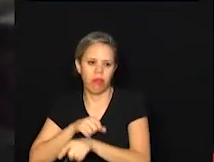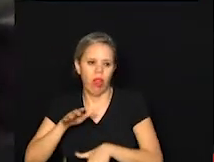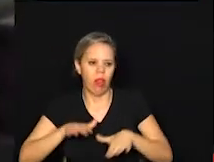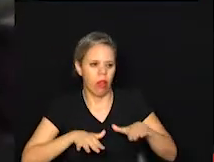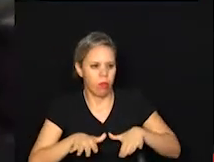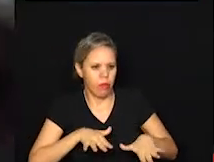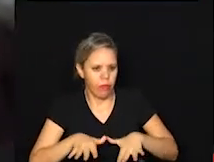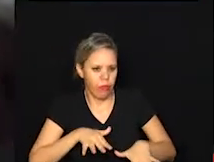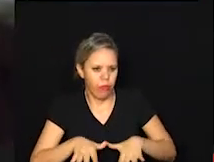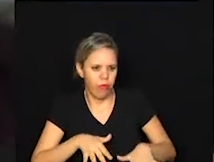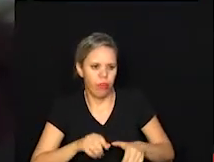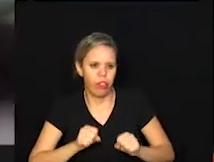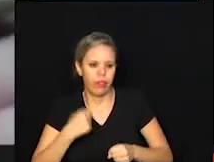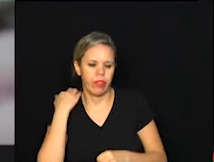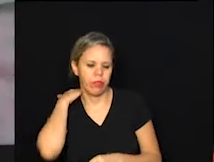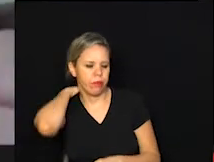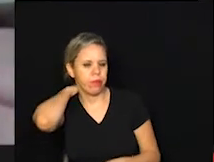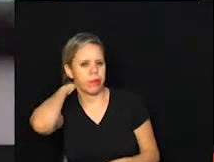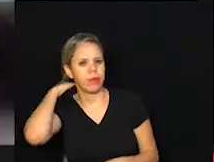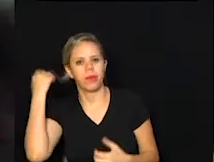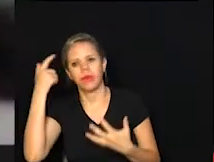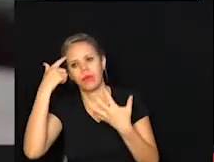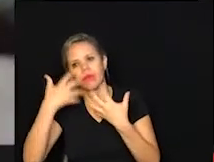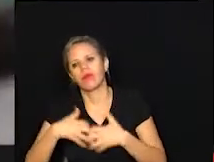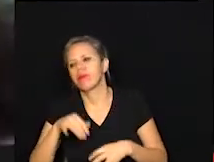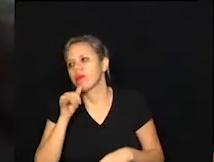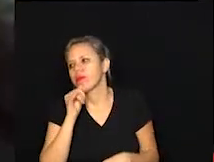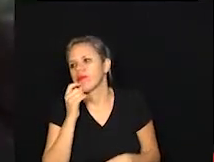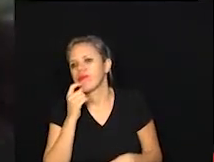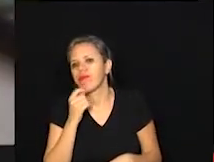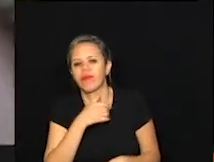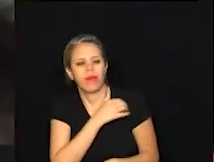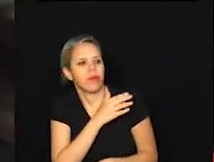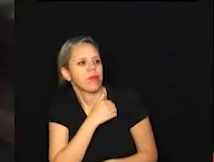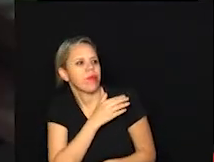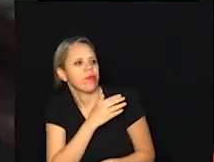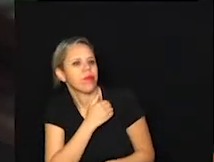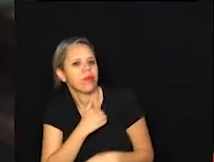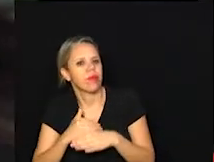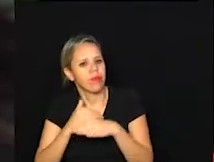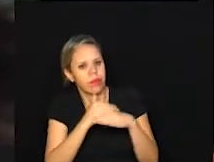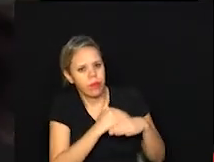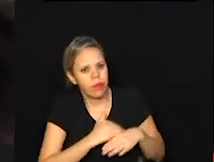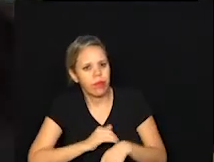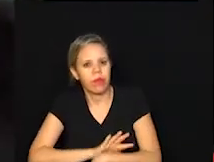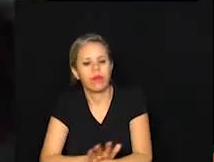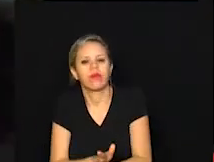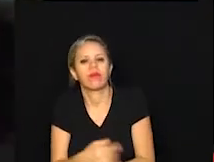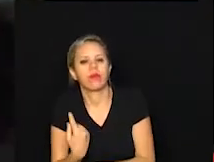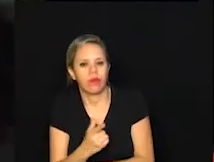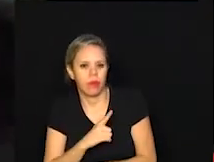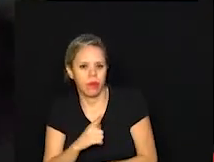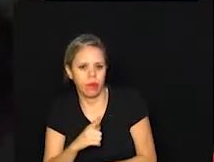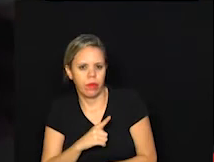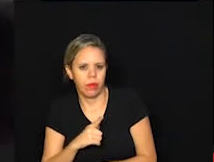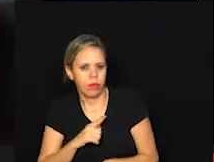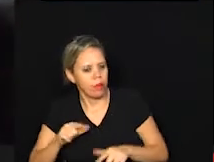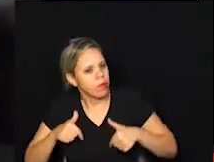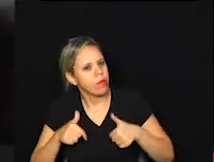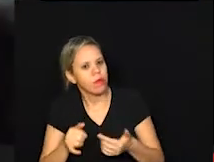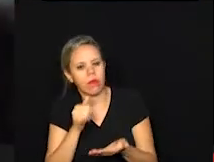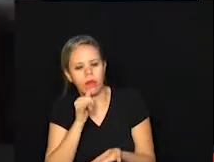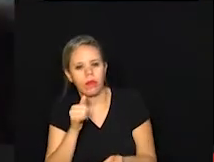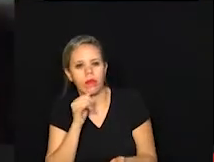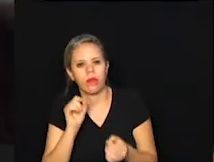E ainda, pensando nessa questão do preconceito, da igualdade racial, nós temos ainda ações,